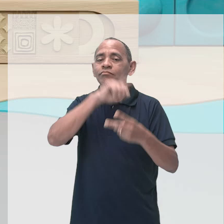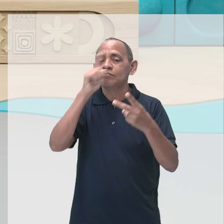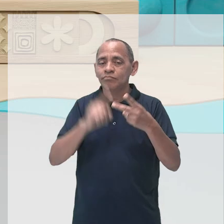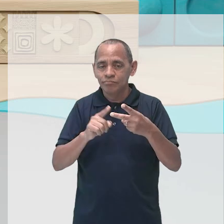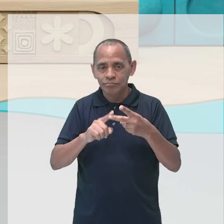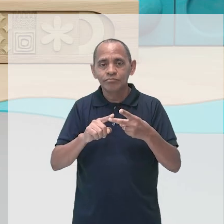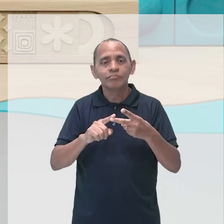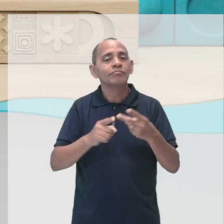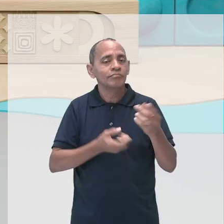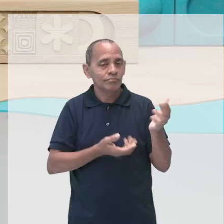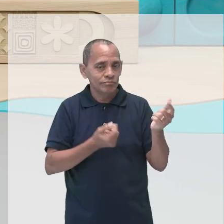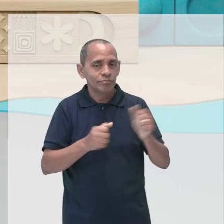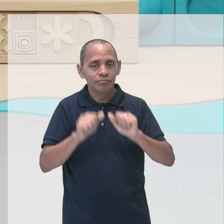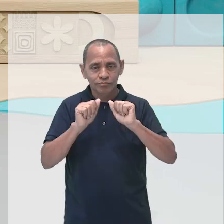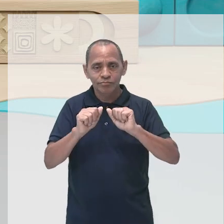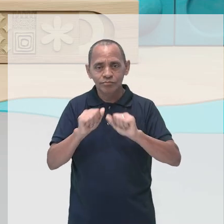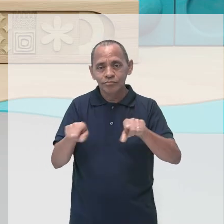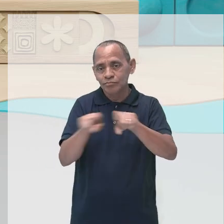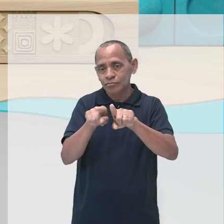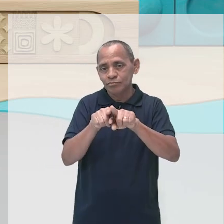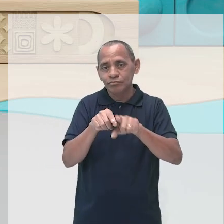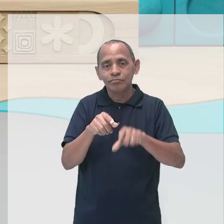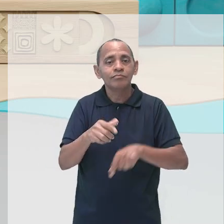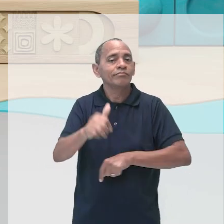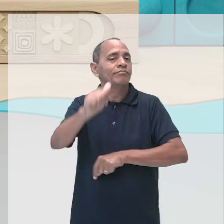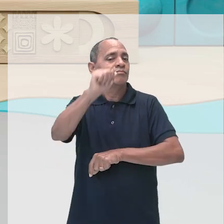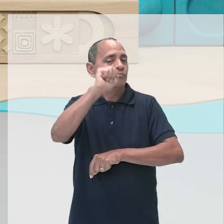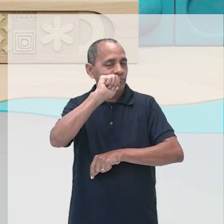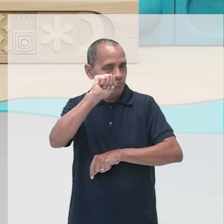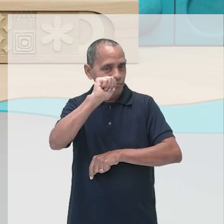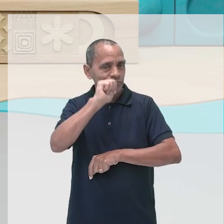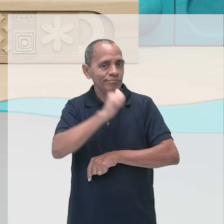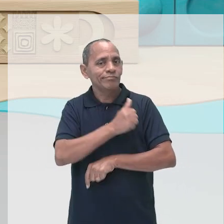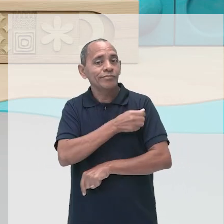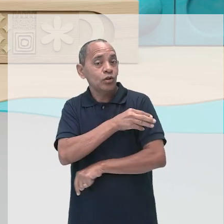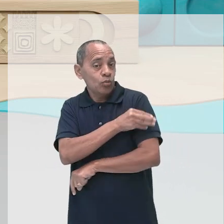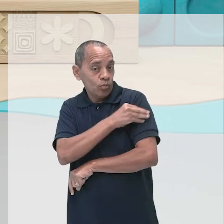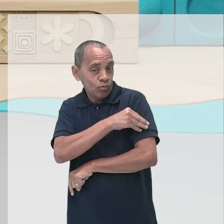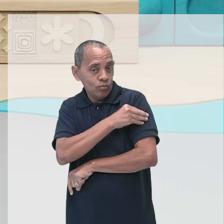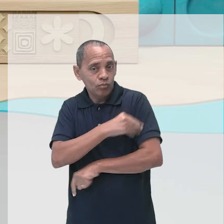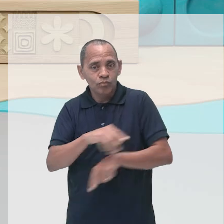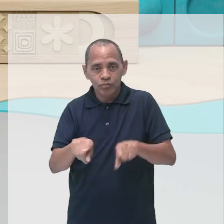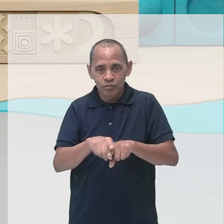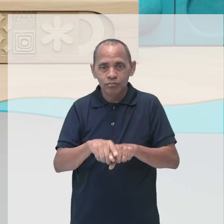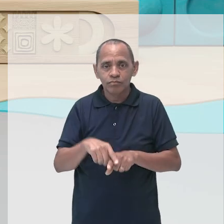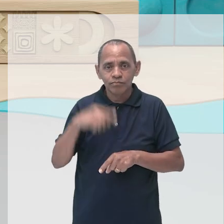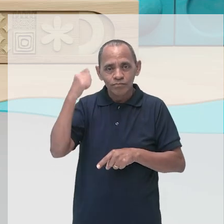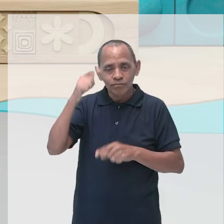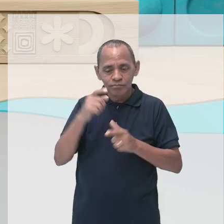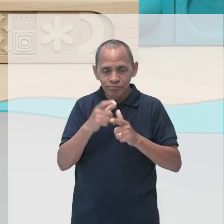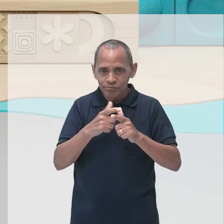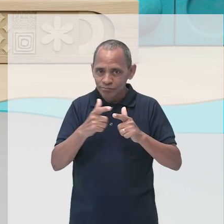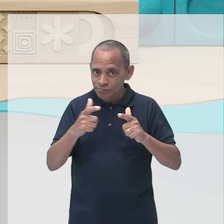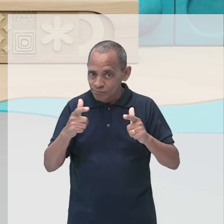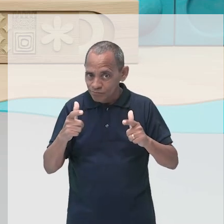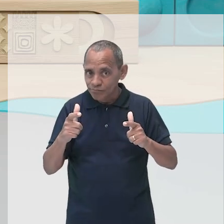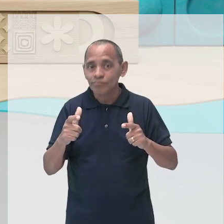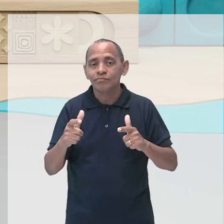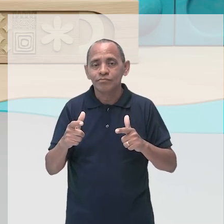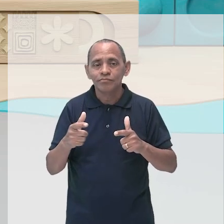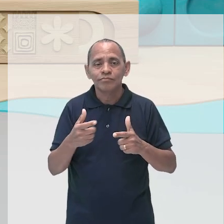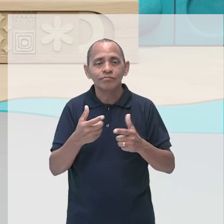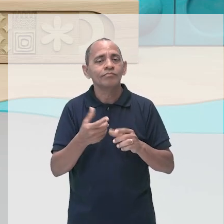beber, certo? Então observem que pensar de forma ampla, ele coloca esses elementos aqui